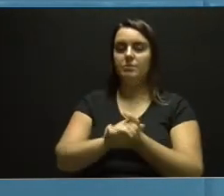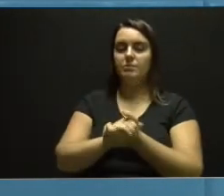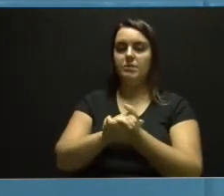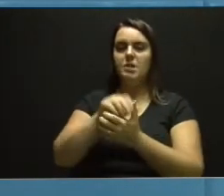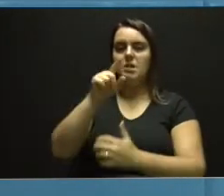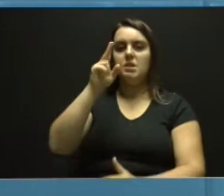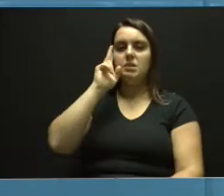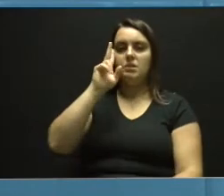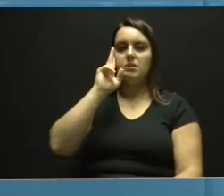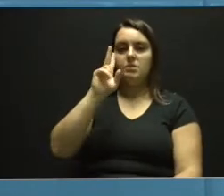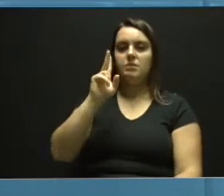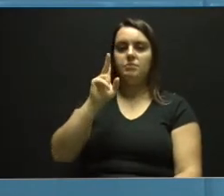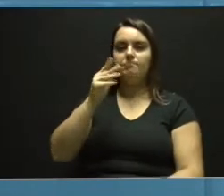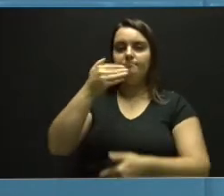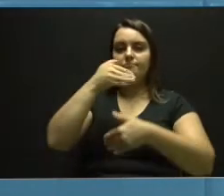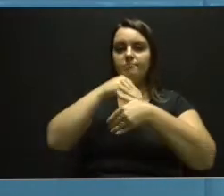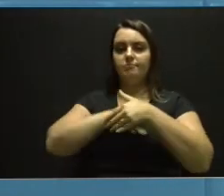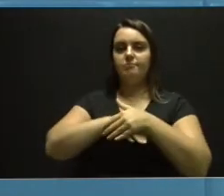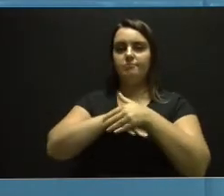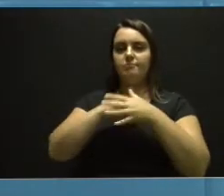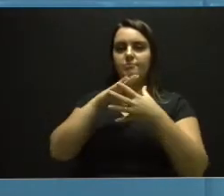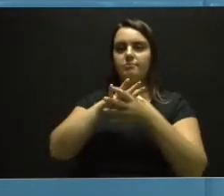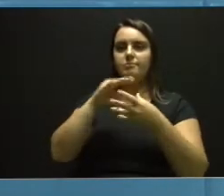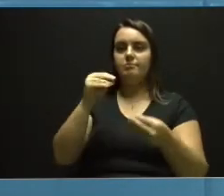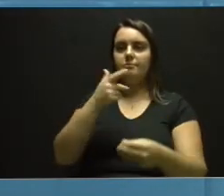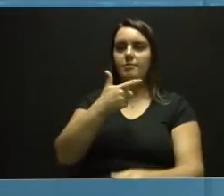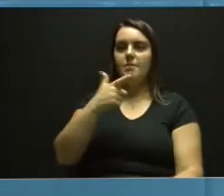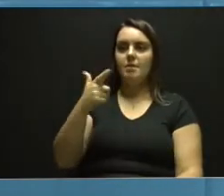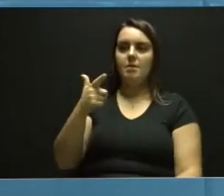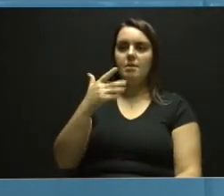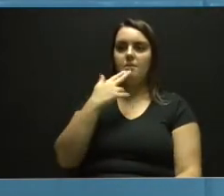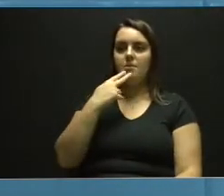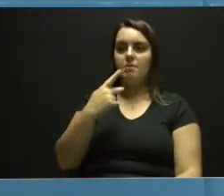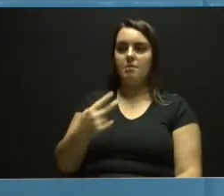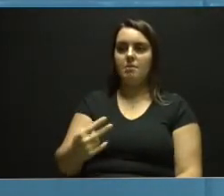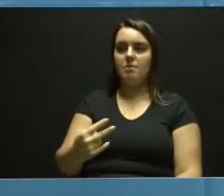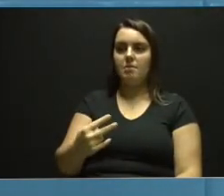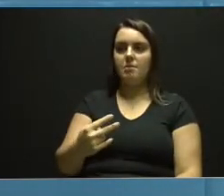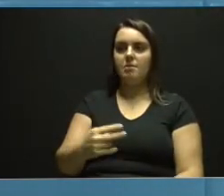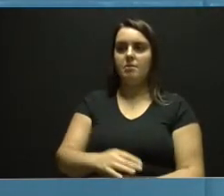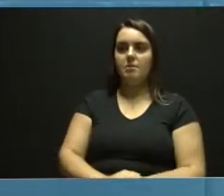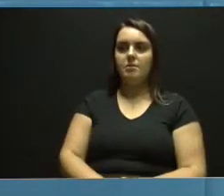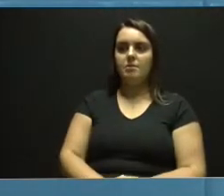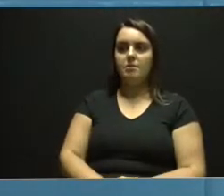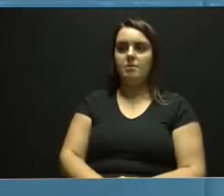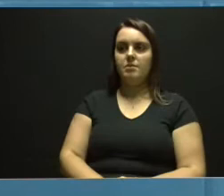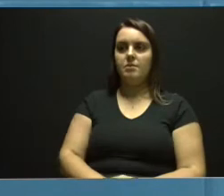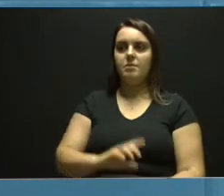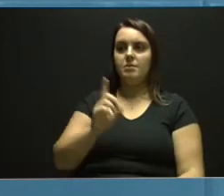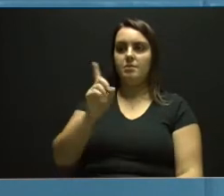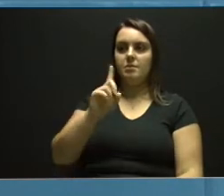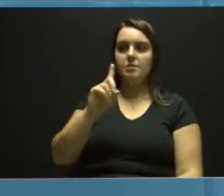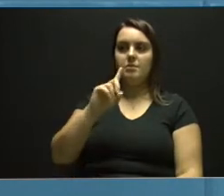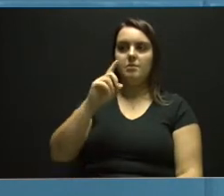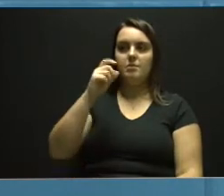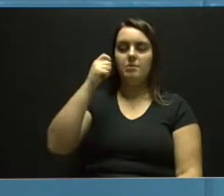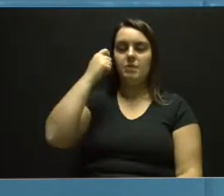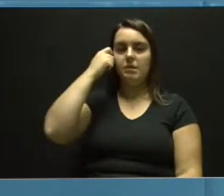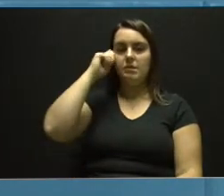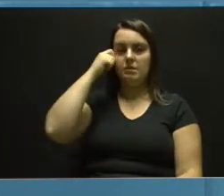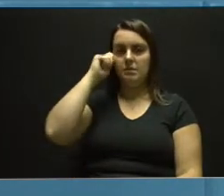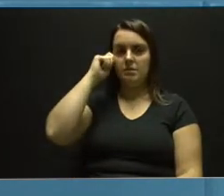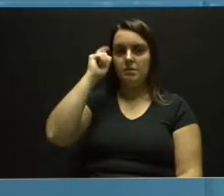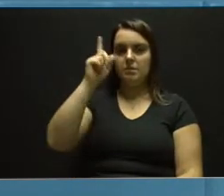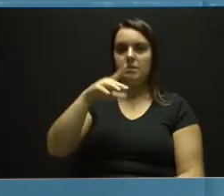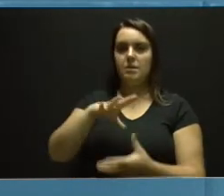na nossa alma aquela que não tem cor aquela que não é negra e não é branca é